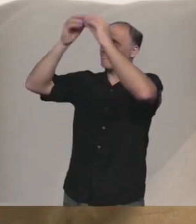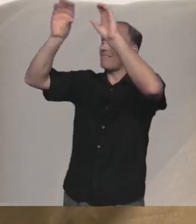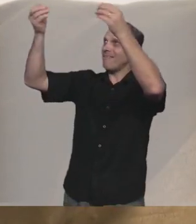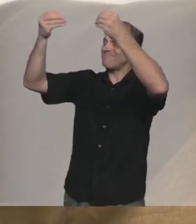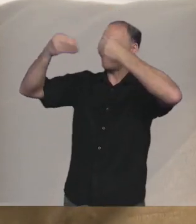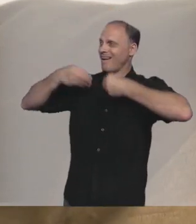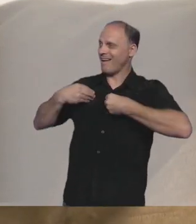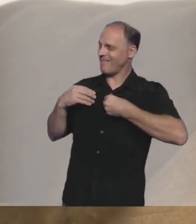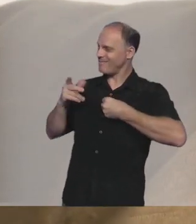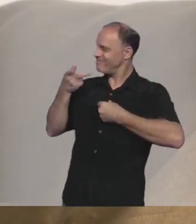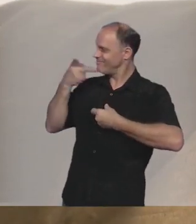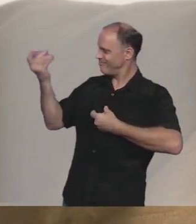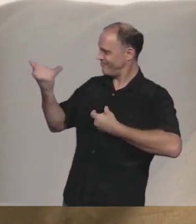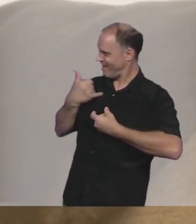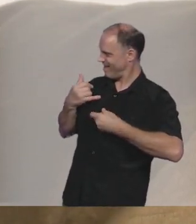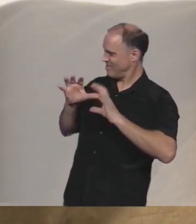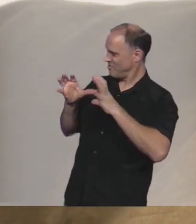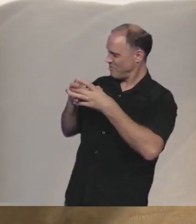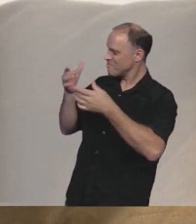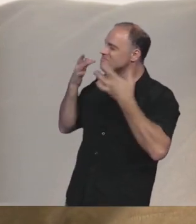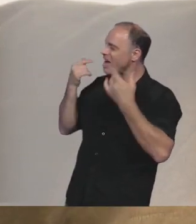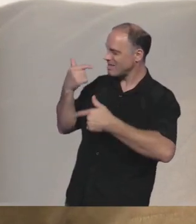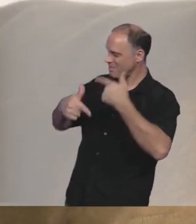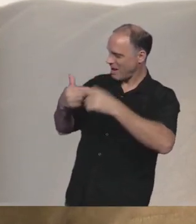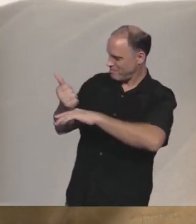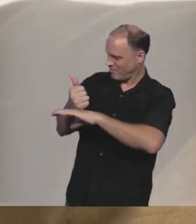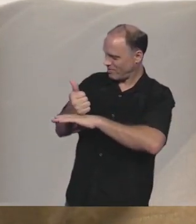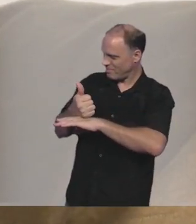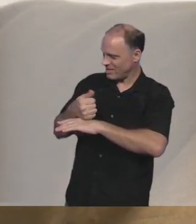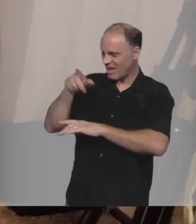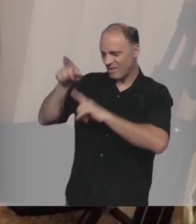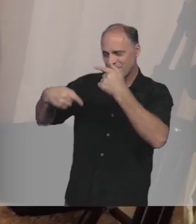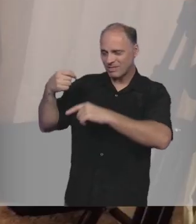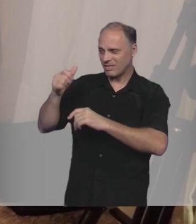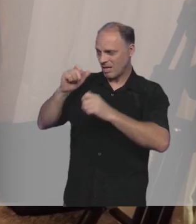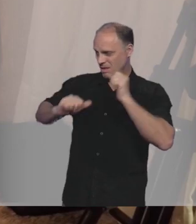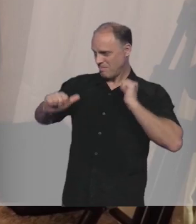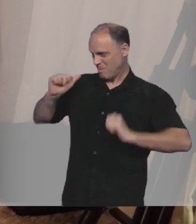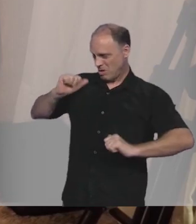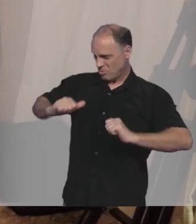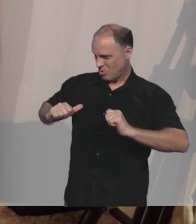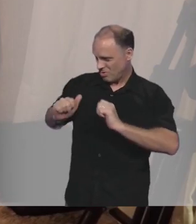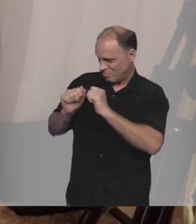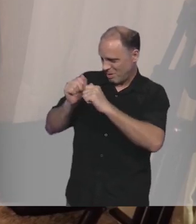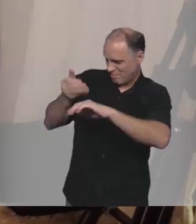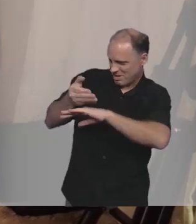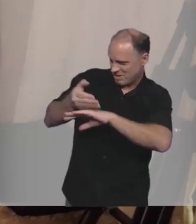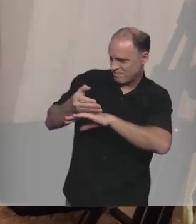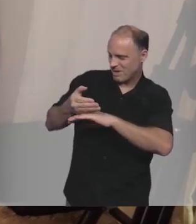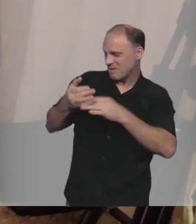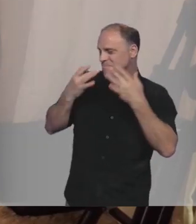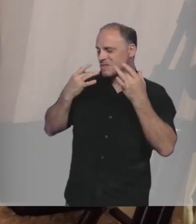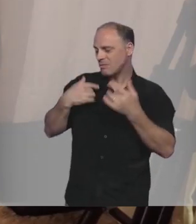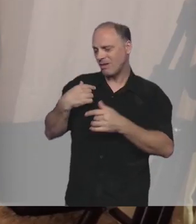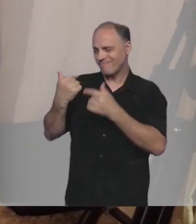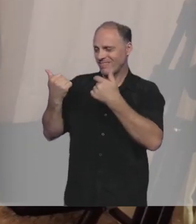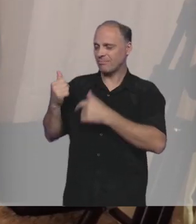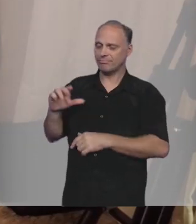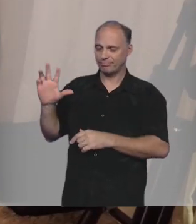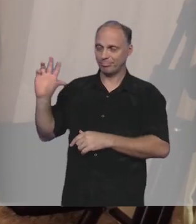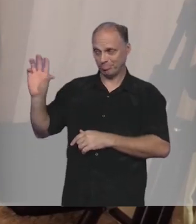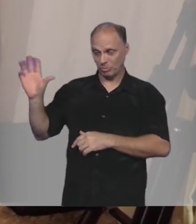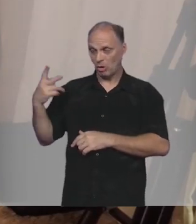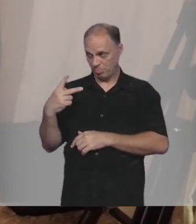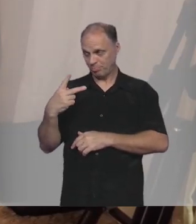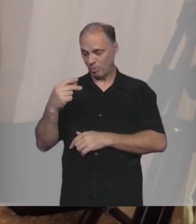cara falando de um grupo de teatro que trabalha com isso profissionalmente, que às vezes precisa de atores. E fui embora, foi